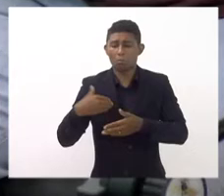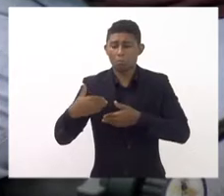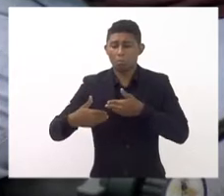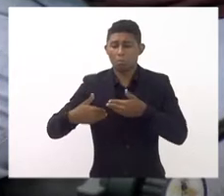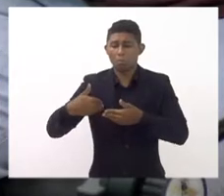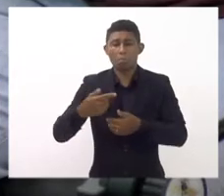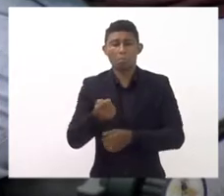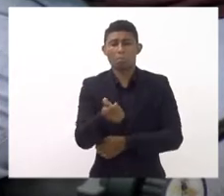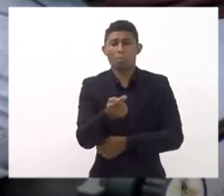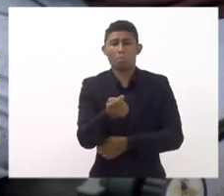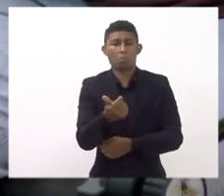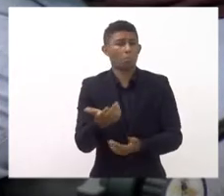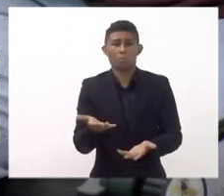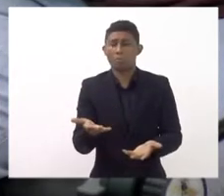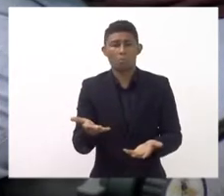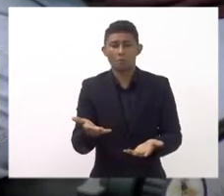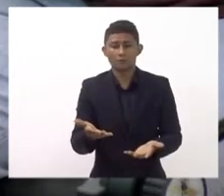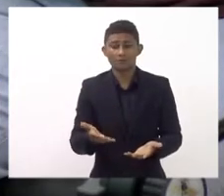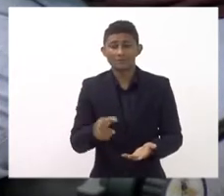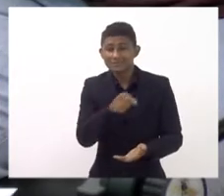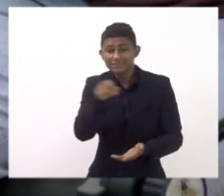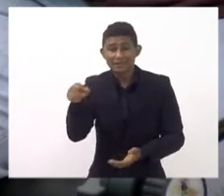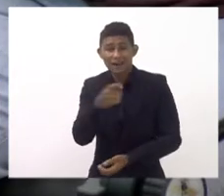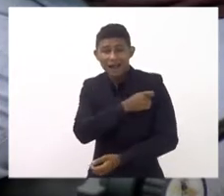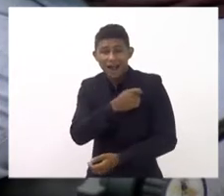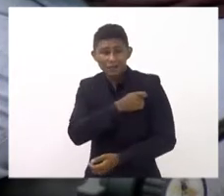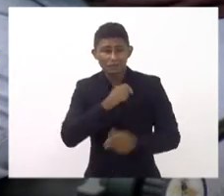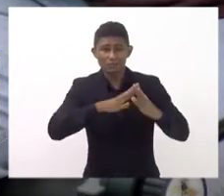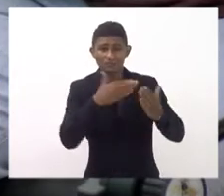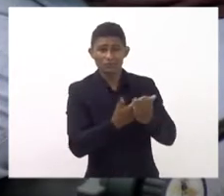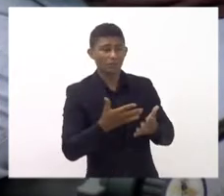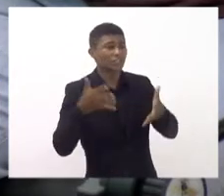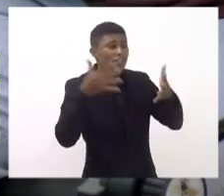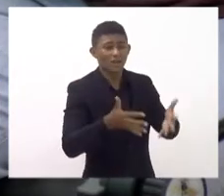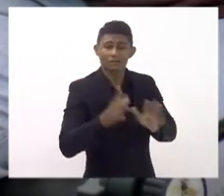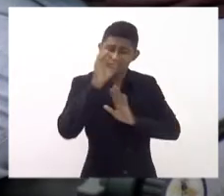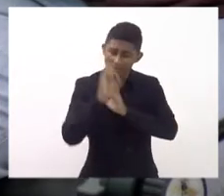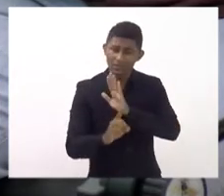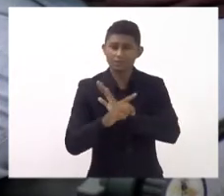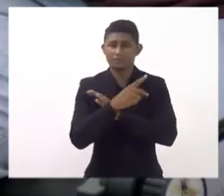estudante, que é ter como chegar à instituição de ensino.